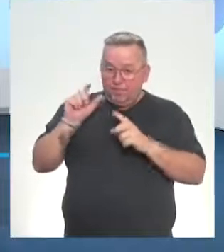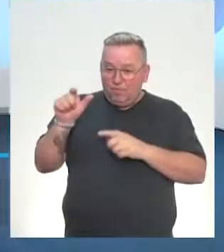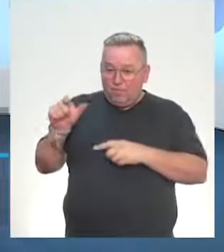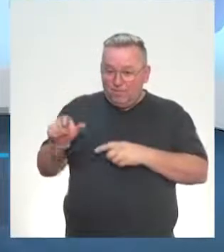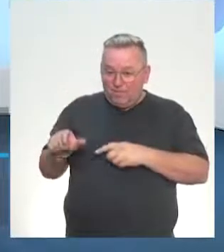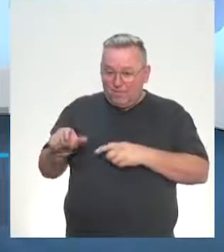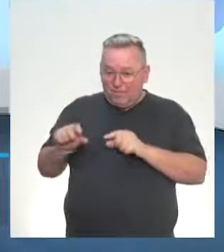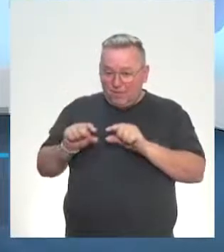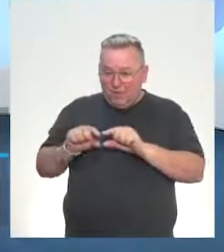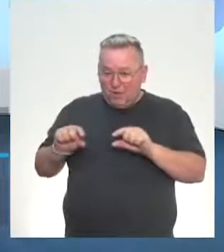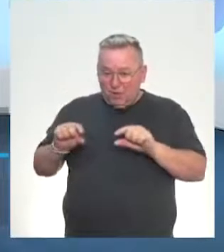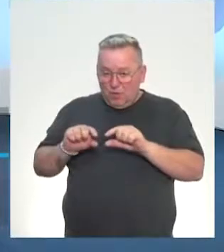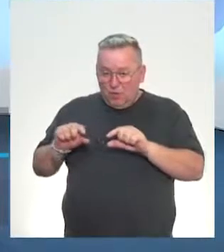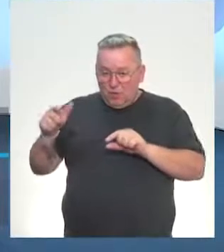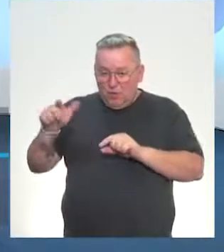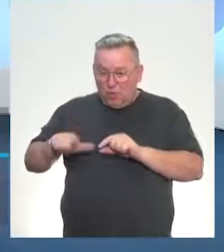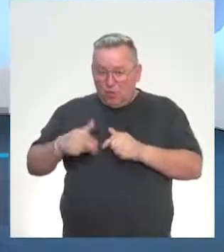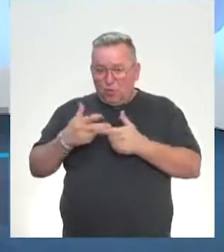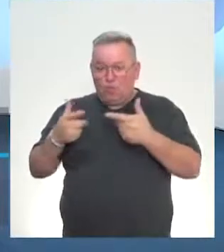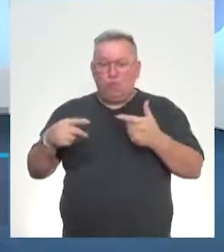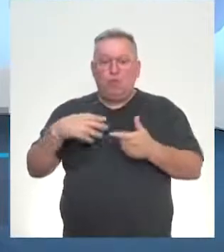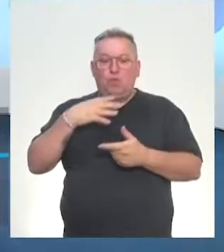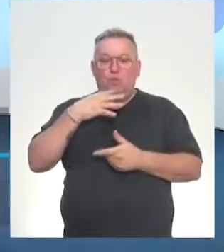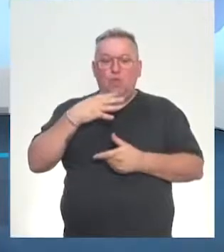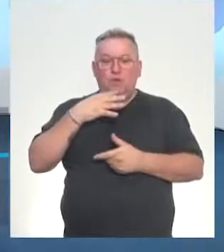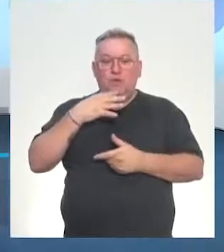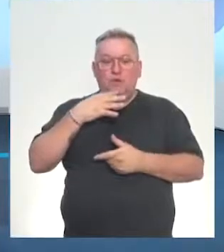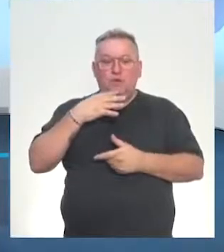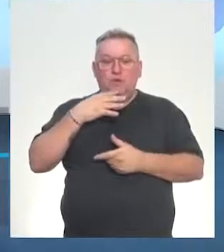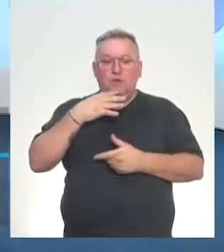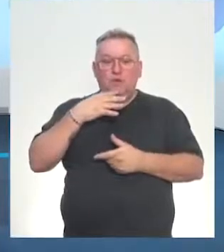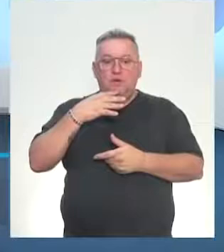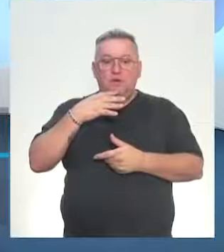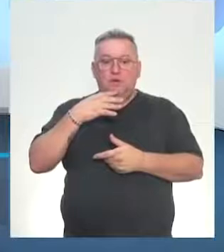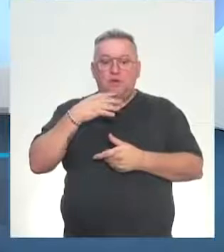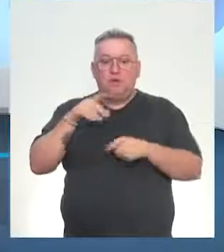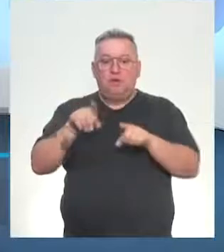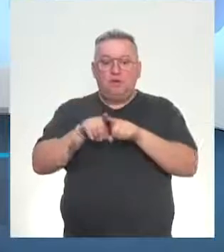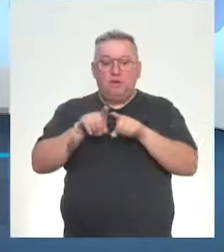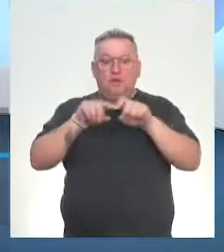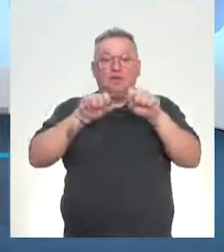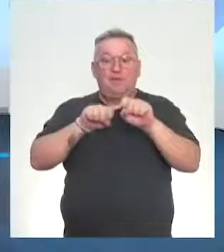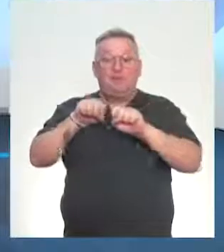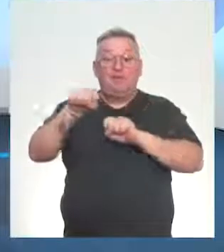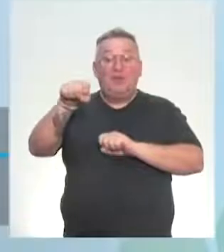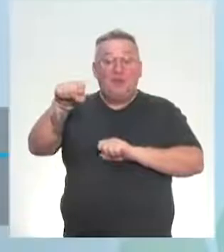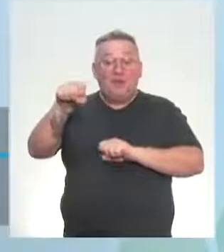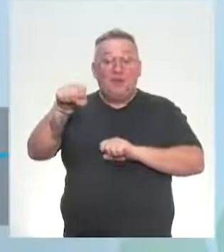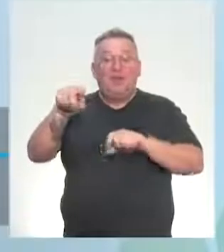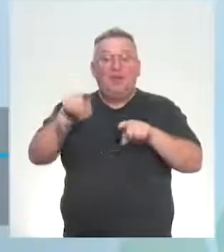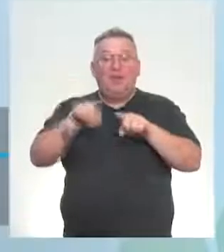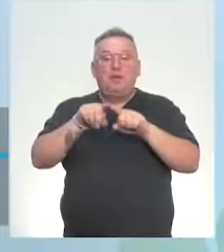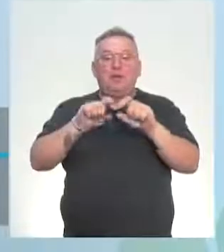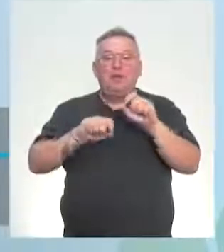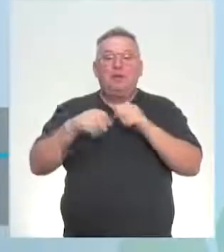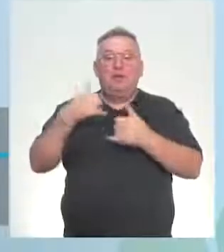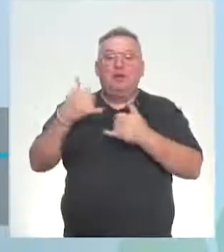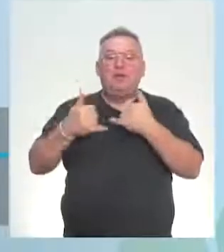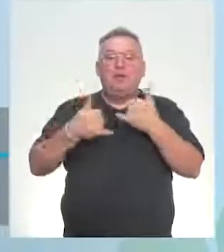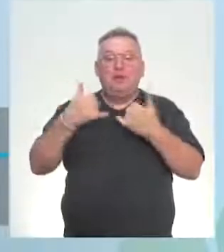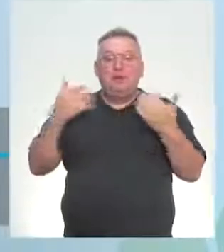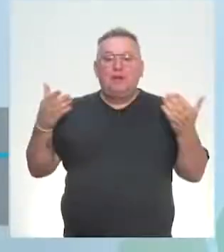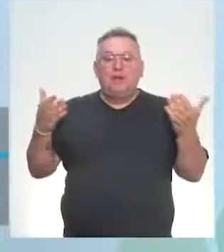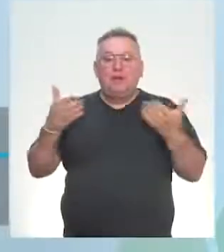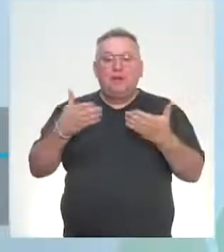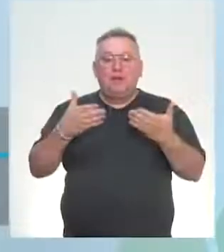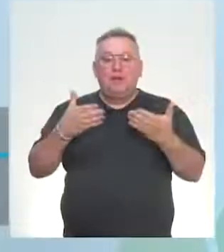no cesto, outros personagens muito conhecidos. Esses personagens são os heróis, né? E com quem ele está brincando ali